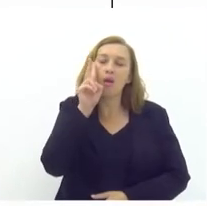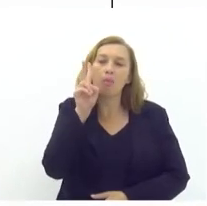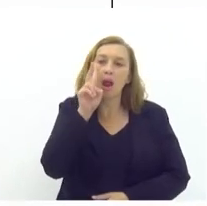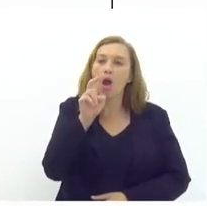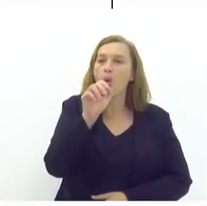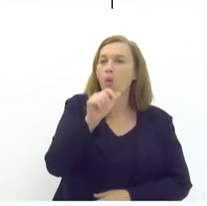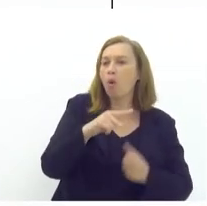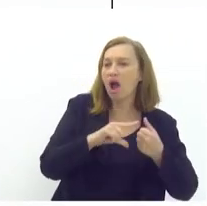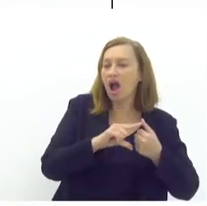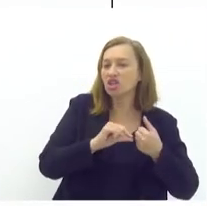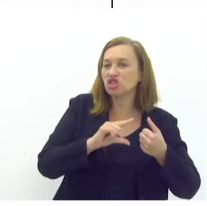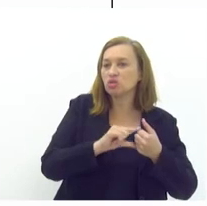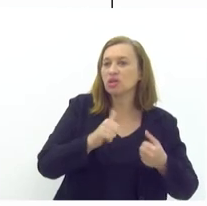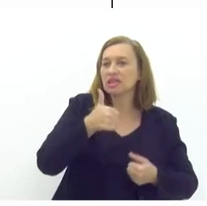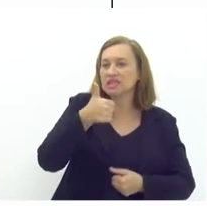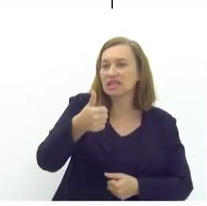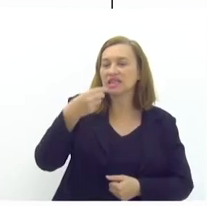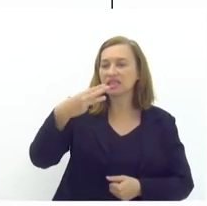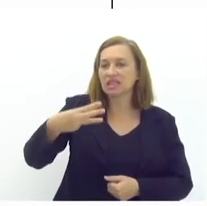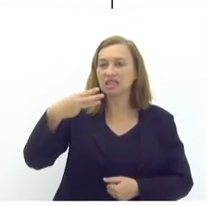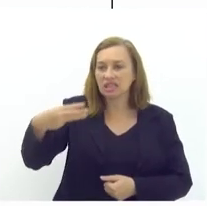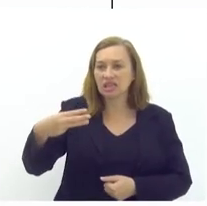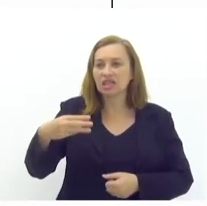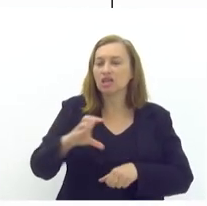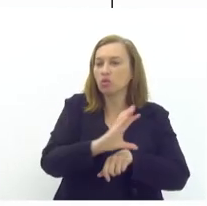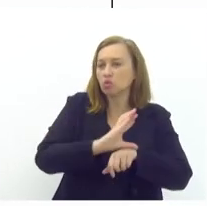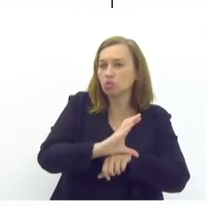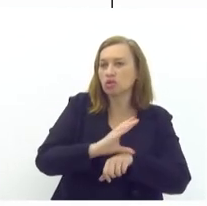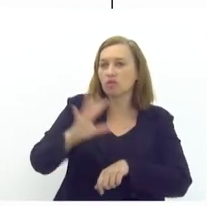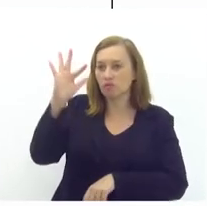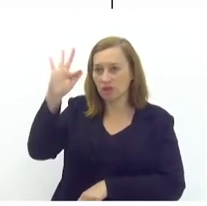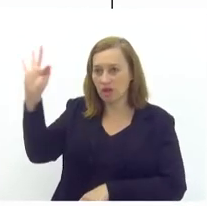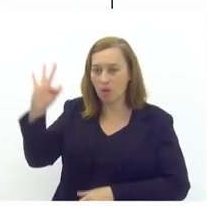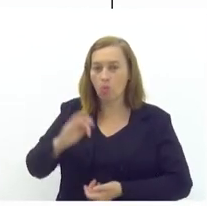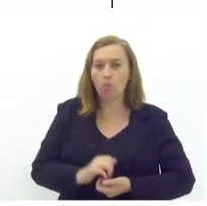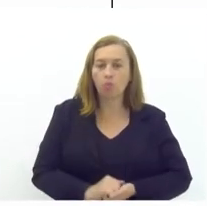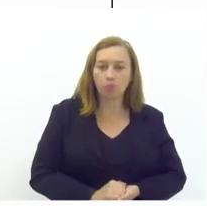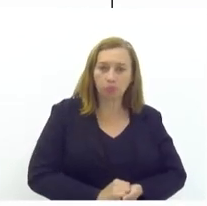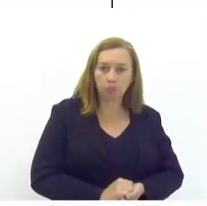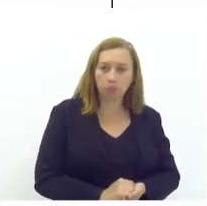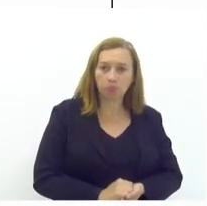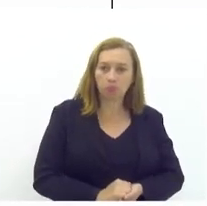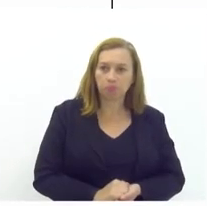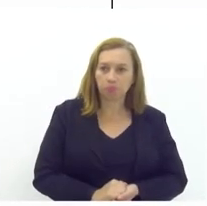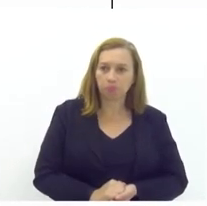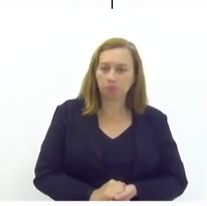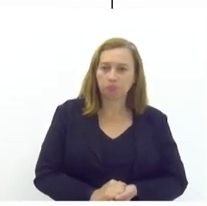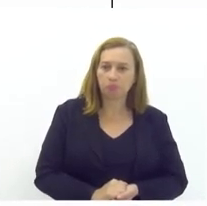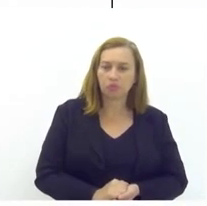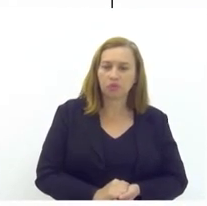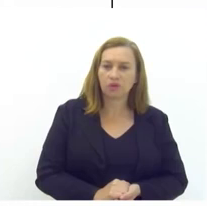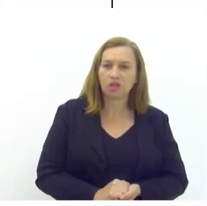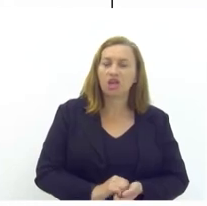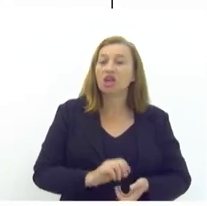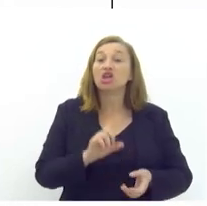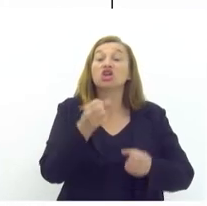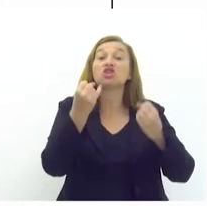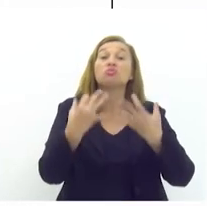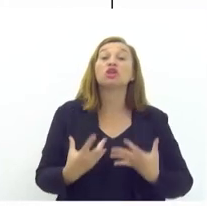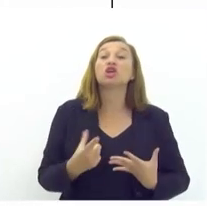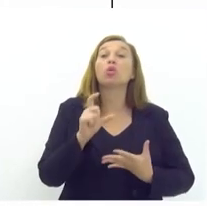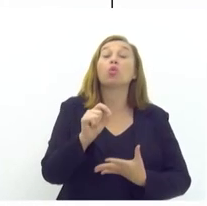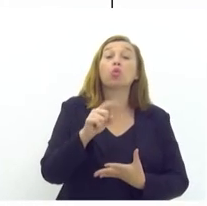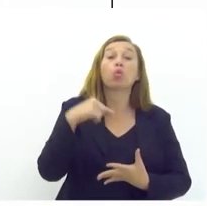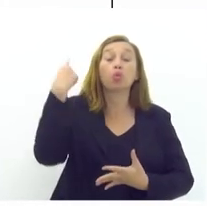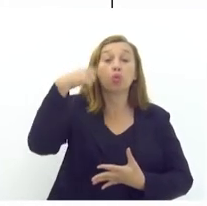o artigo 133 da Constituição Federal estatue que advocacia exerce função